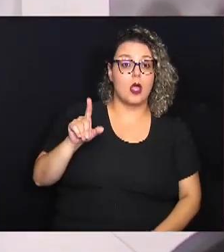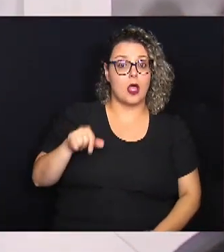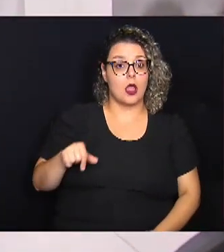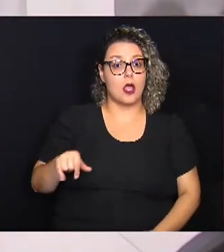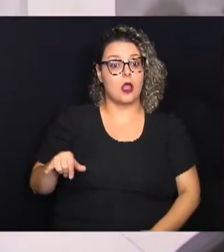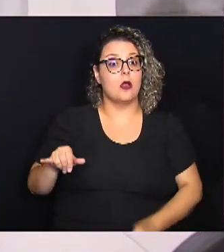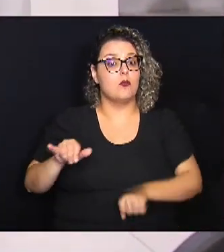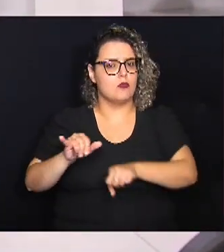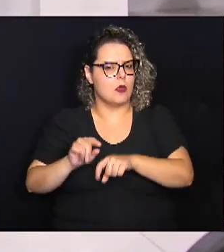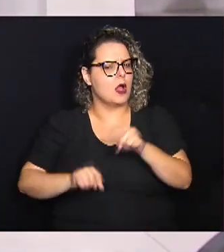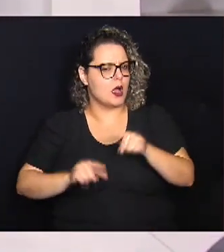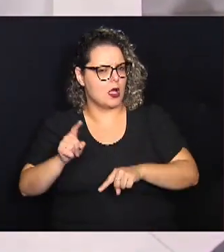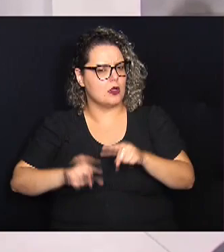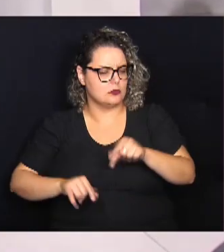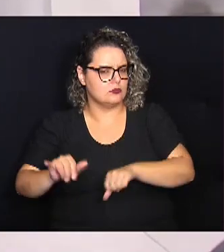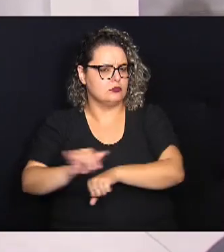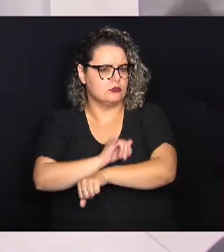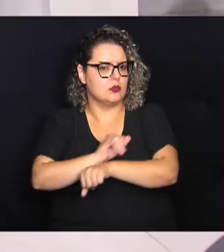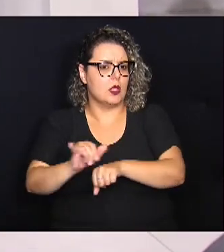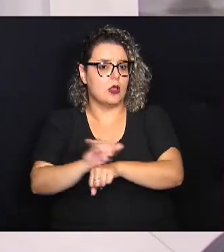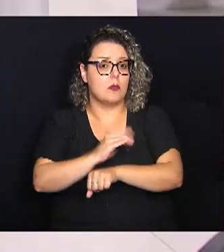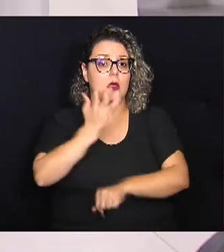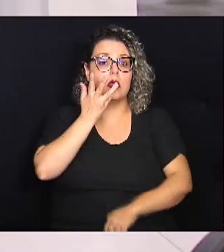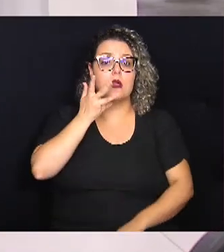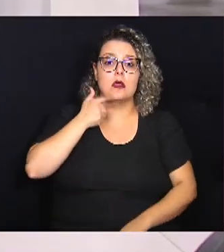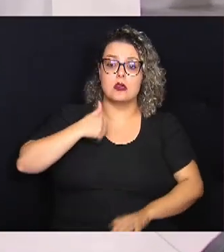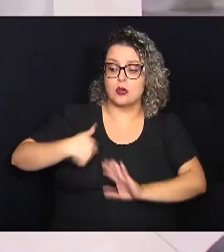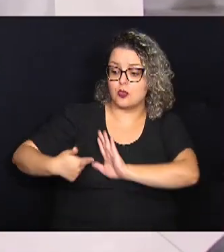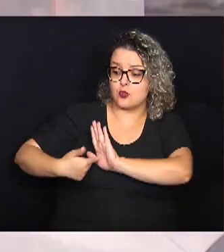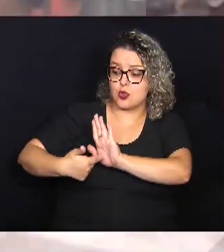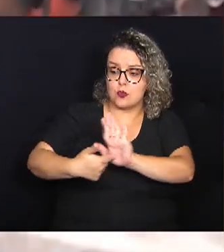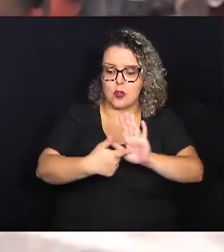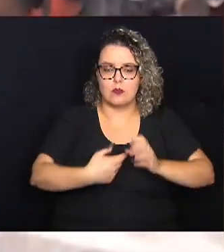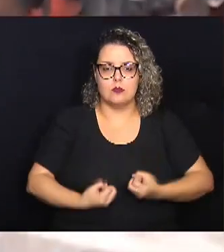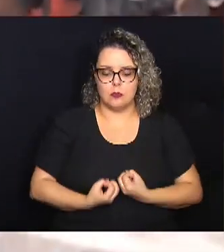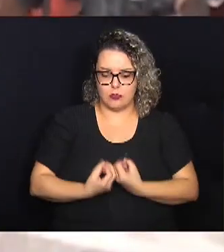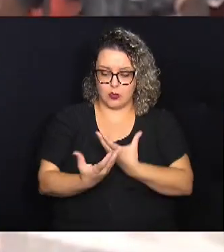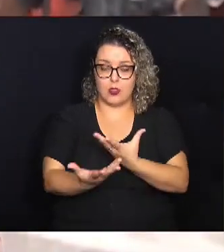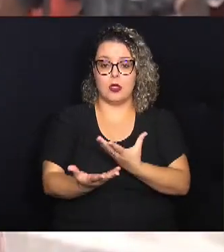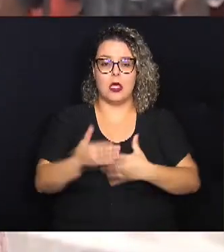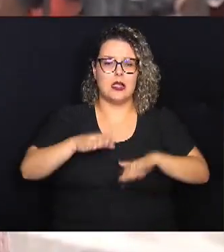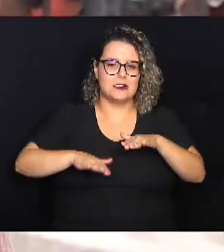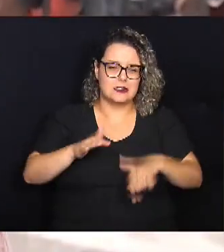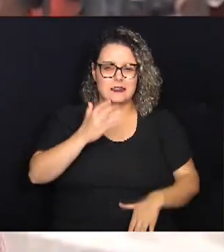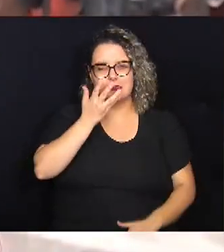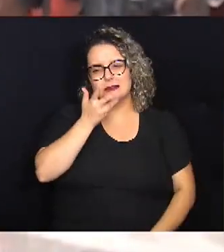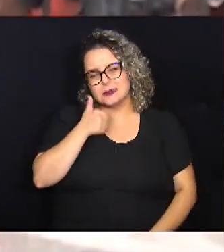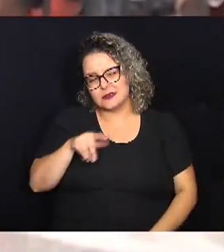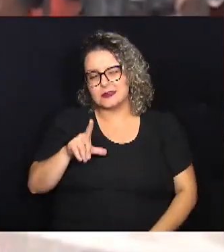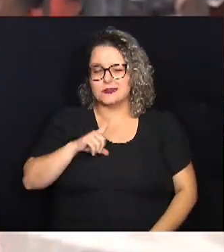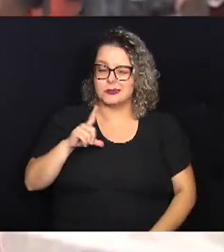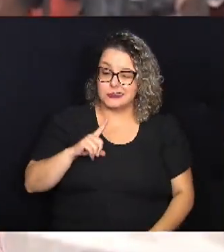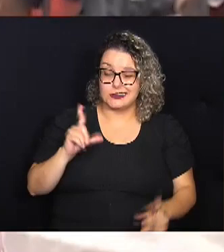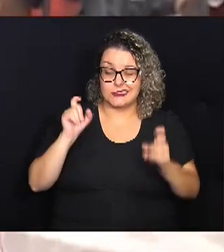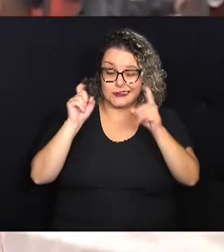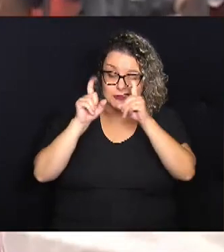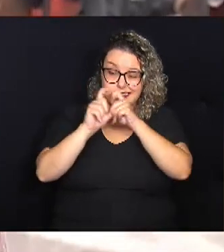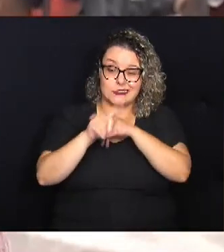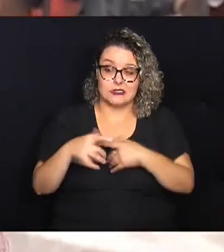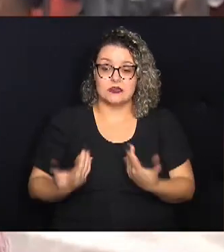para a criança, inclusive, se expressar, Às vezes a criança tem essa dificuldade